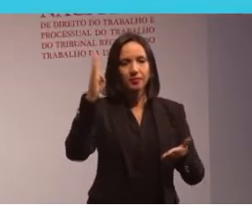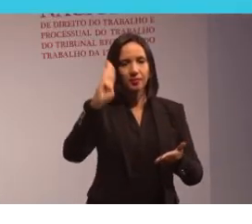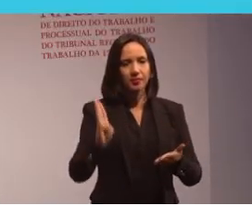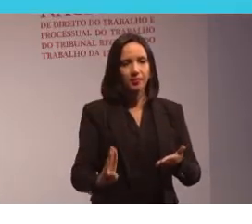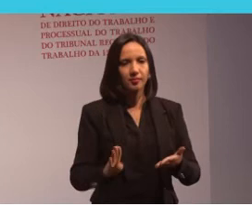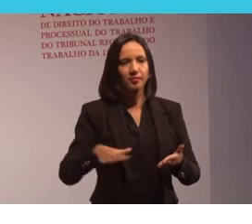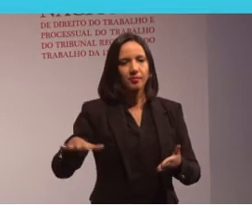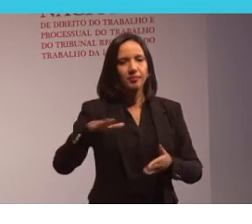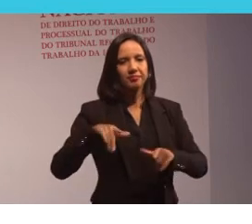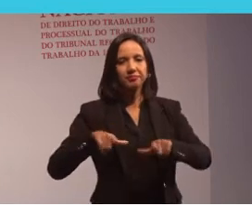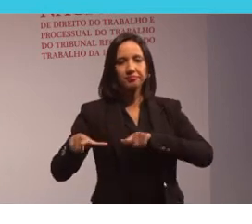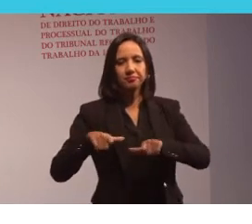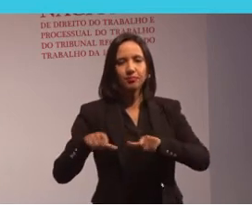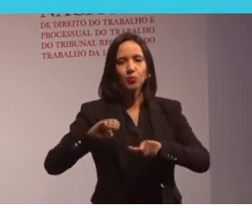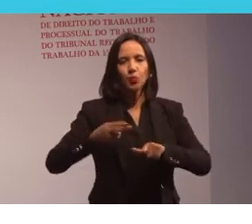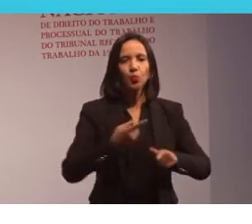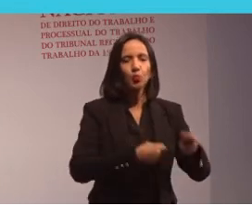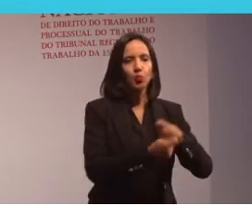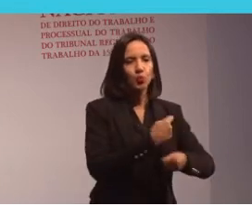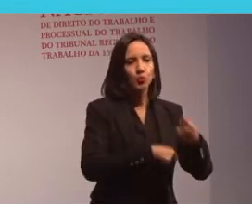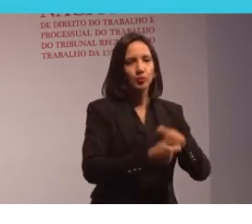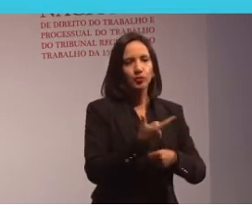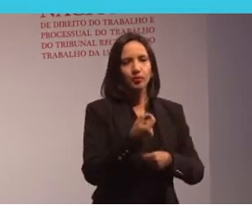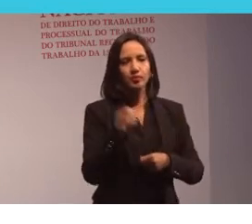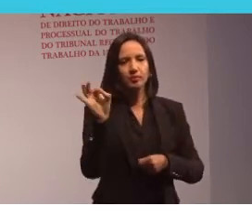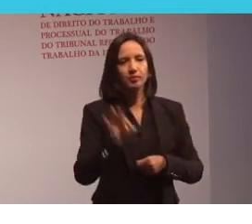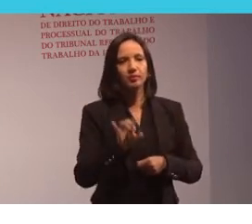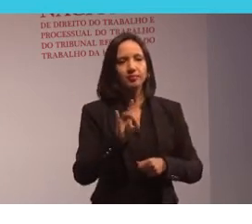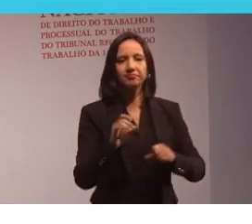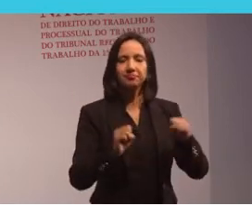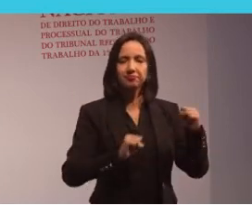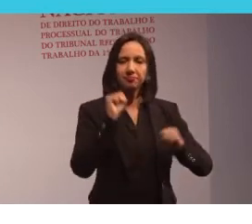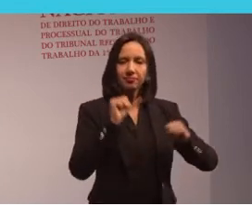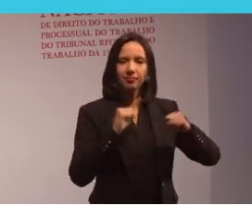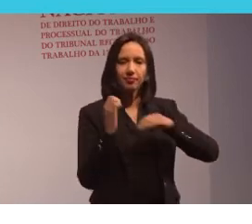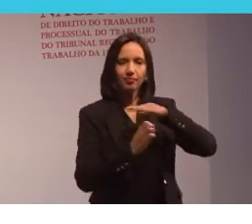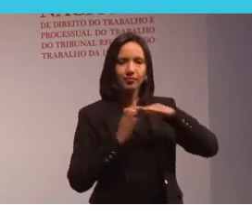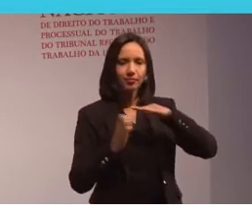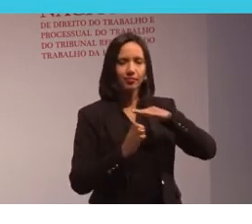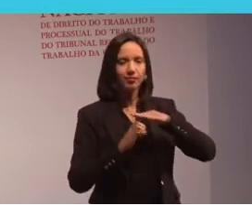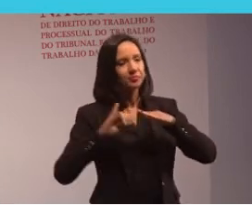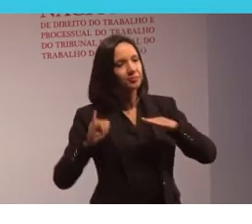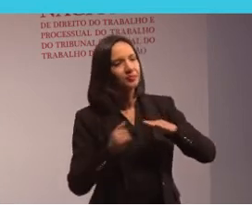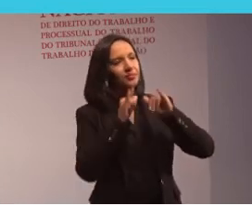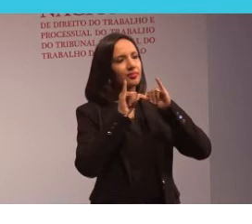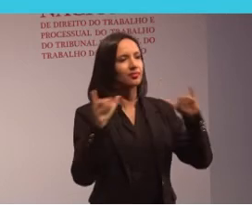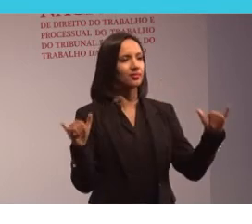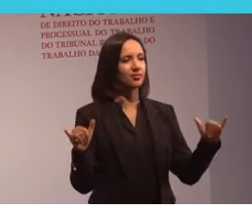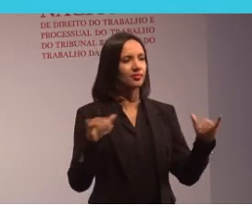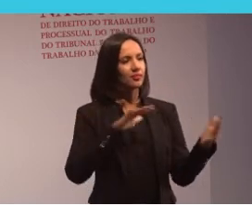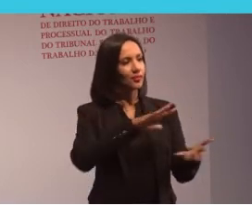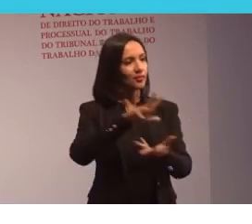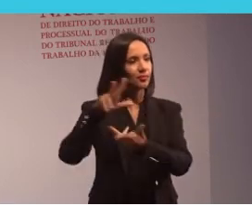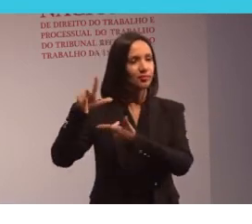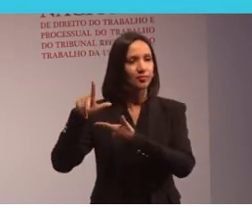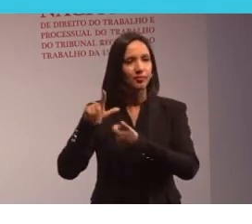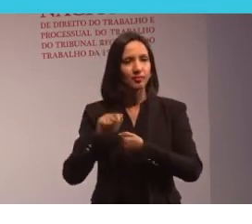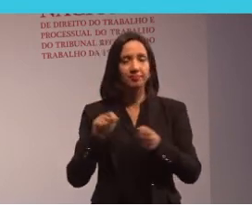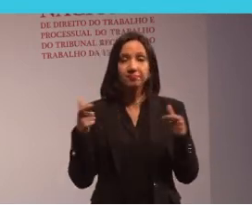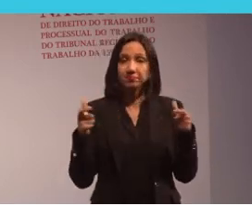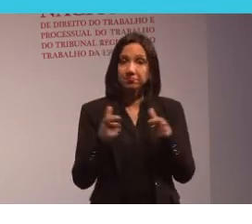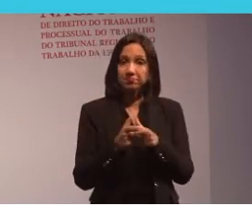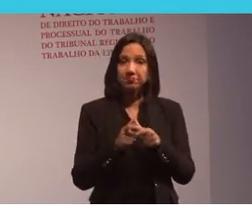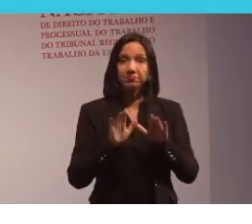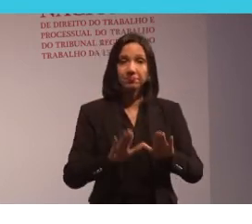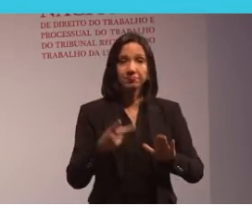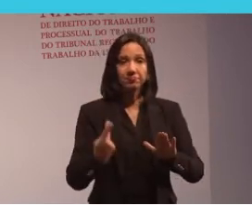na área de serviço ou de comércio. 20% só na indústria. E já aproveito para dizer que no mundo inteiro isso está diminuindo,